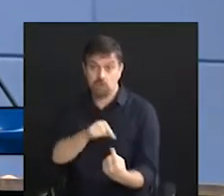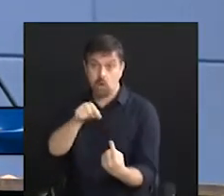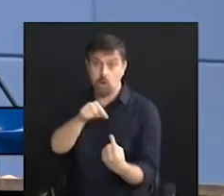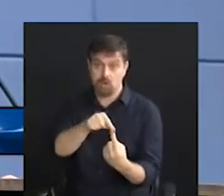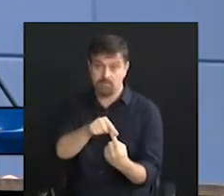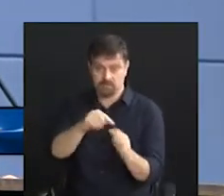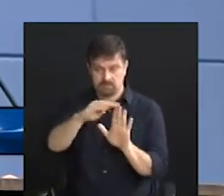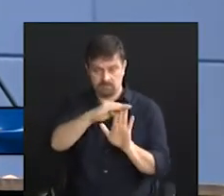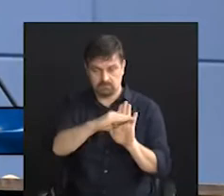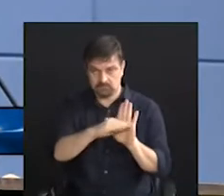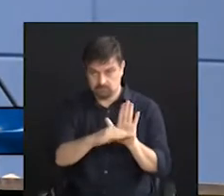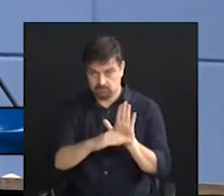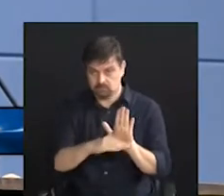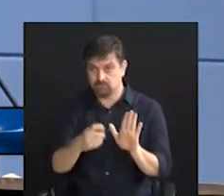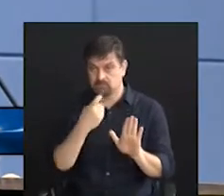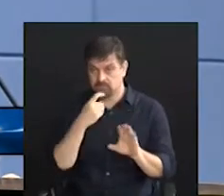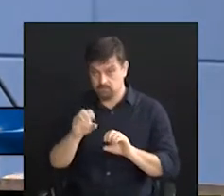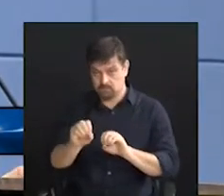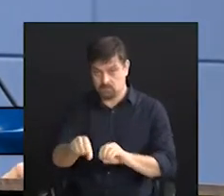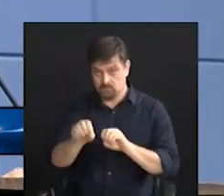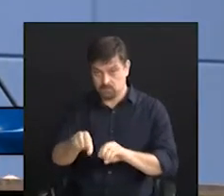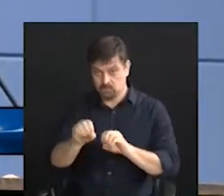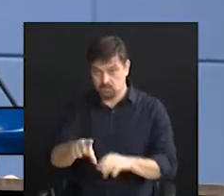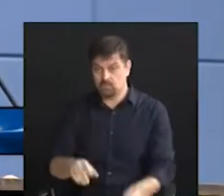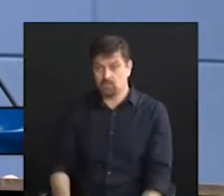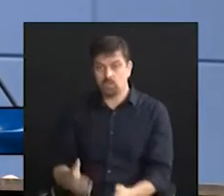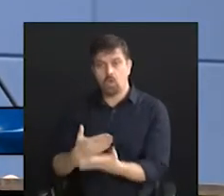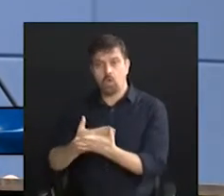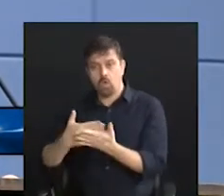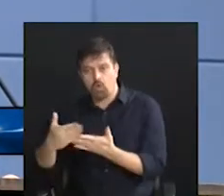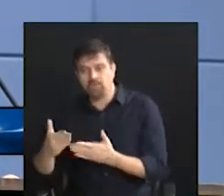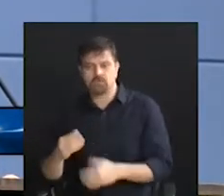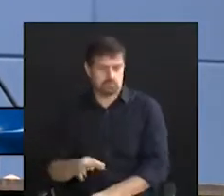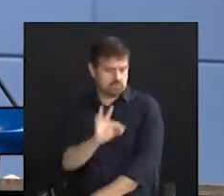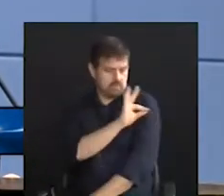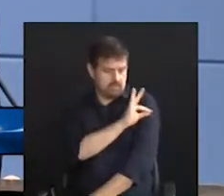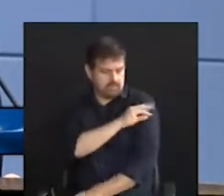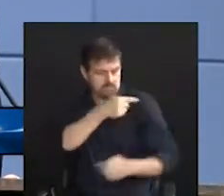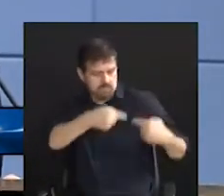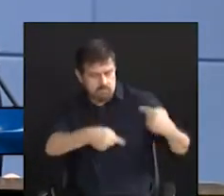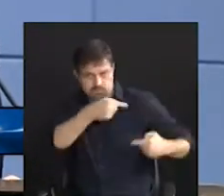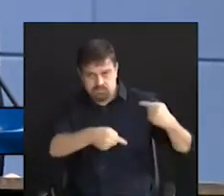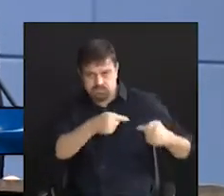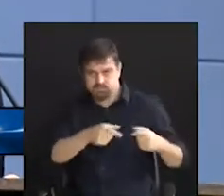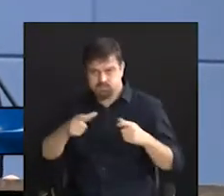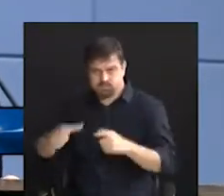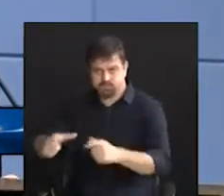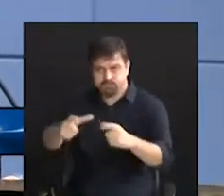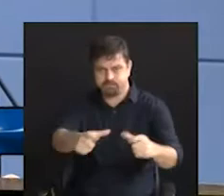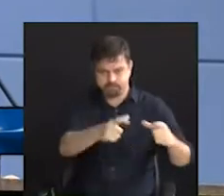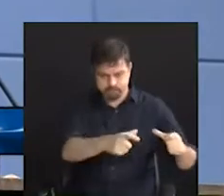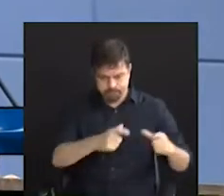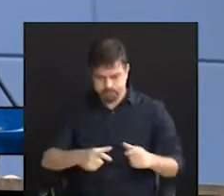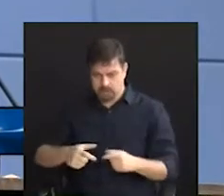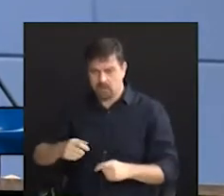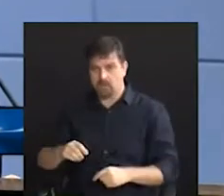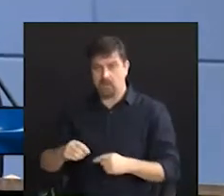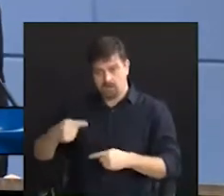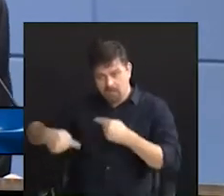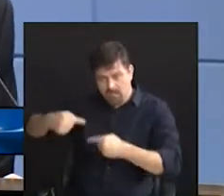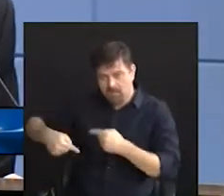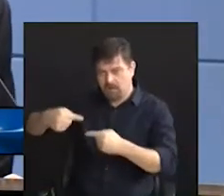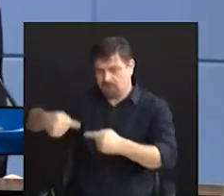Quando o debate começou na prefeitura, nos fóruns, nos espaços democráticos,